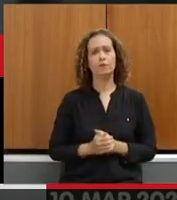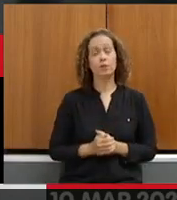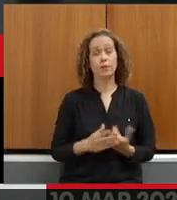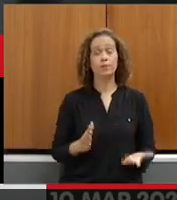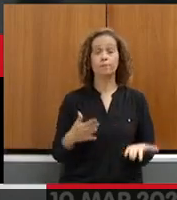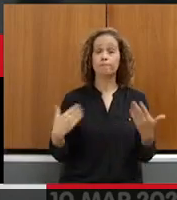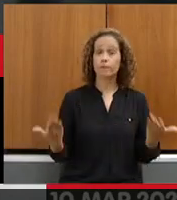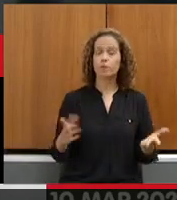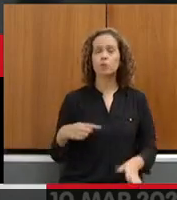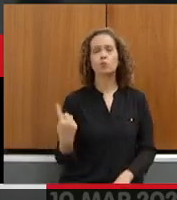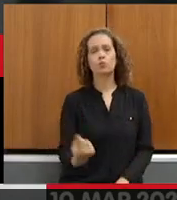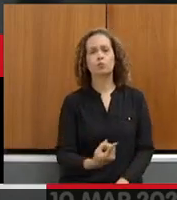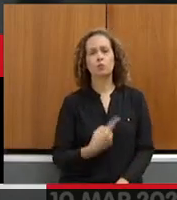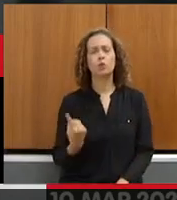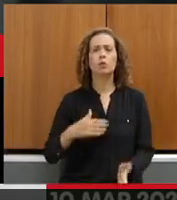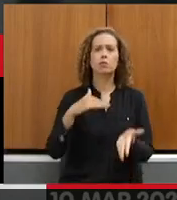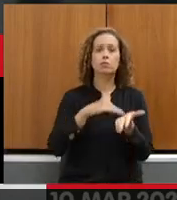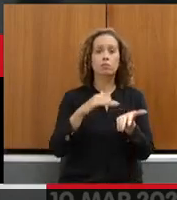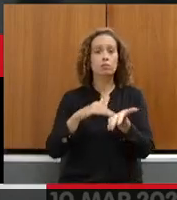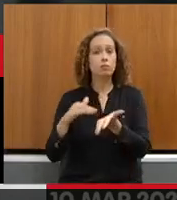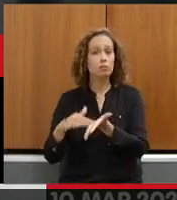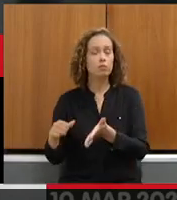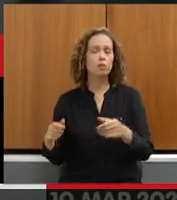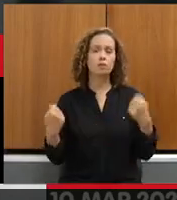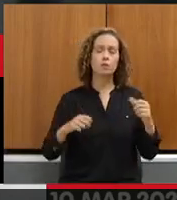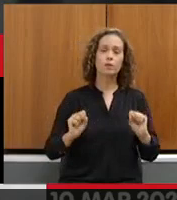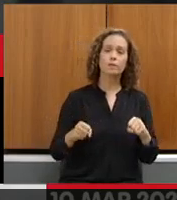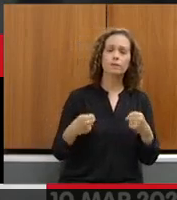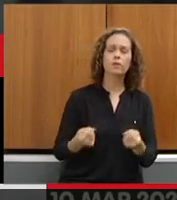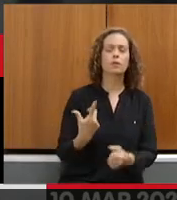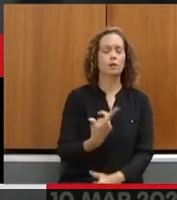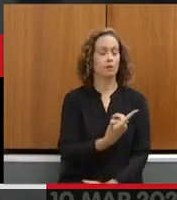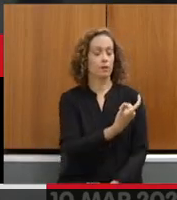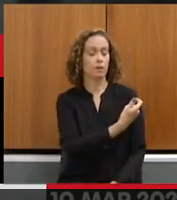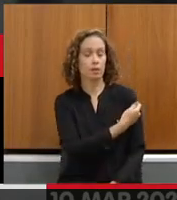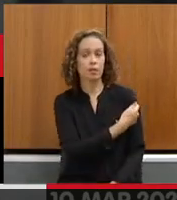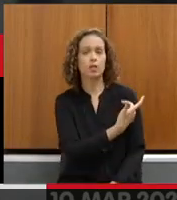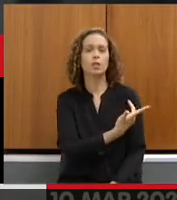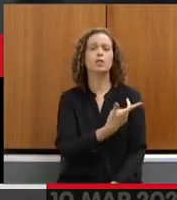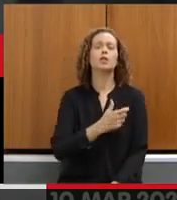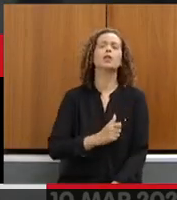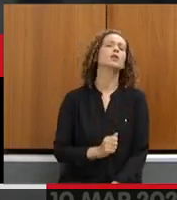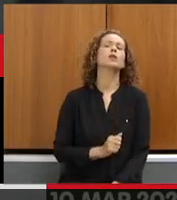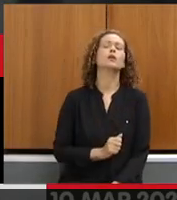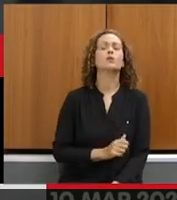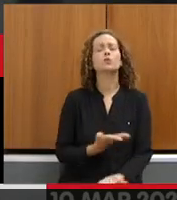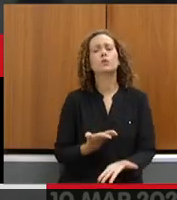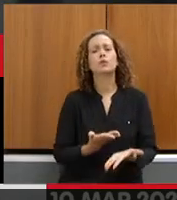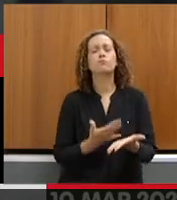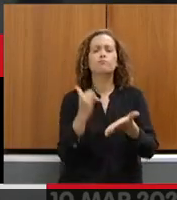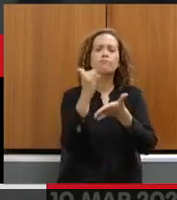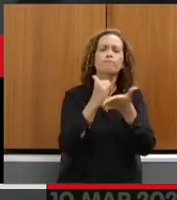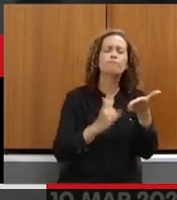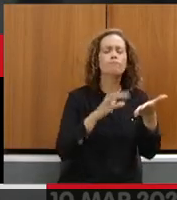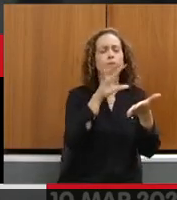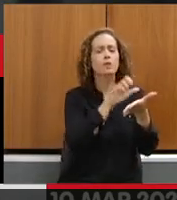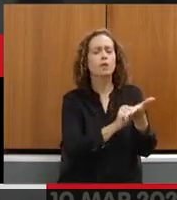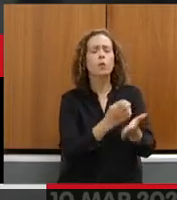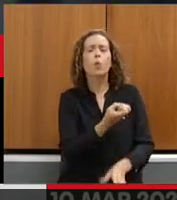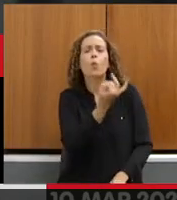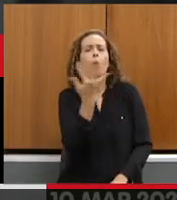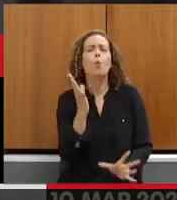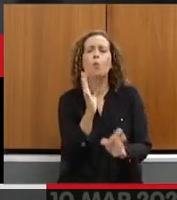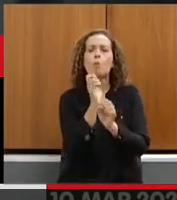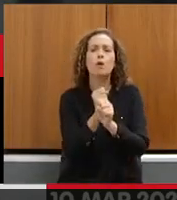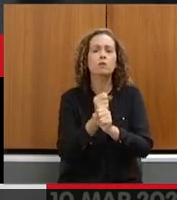que a gente pode fazer enquanto secretaria efetivamente pegar a vacina ver nos cadastros oficiais Quantos trabalhadores da Linha de Frente